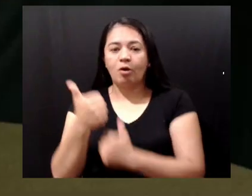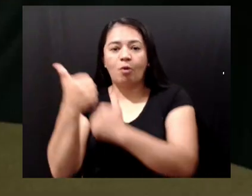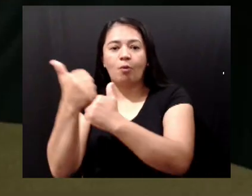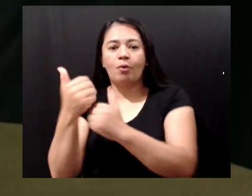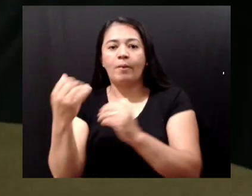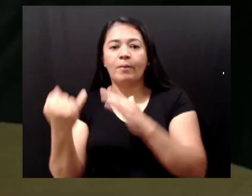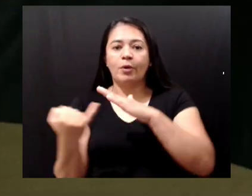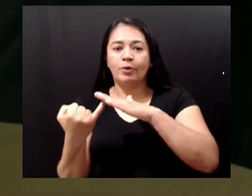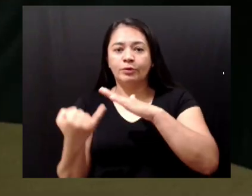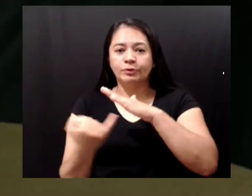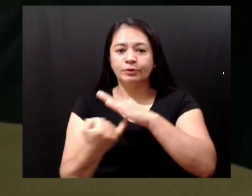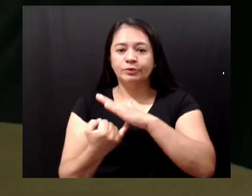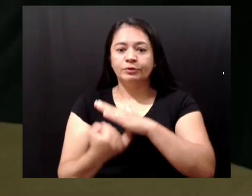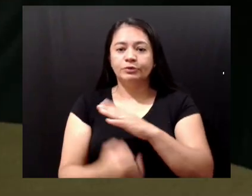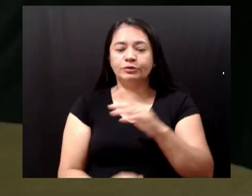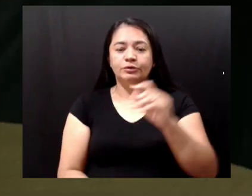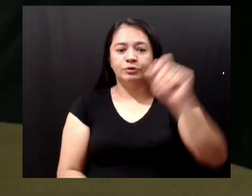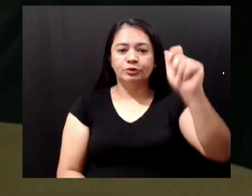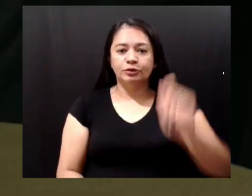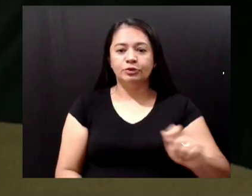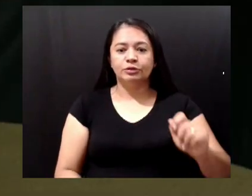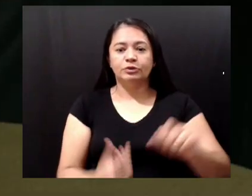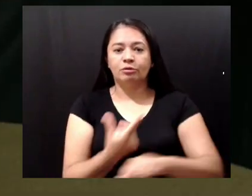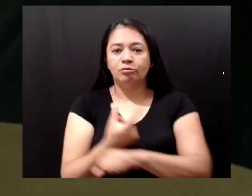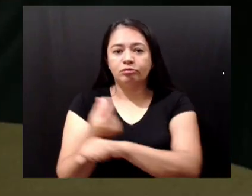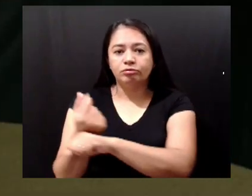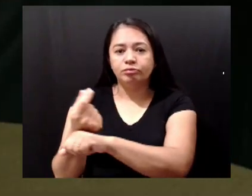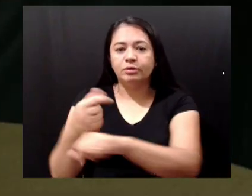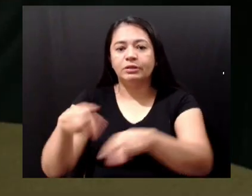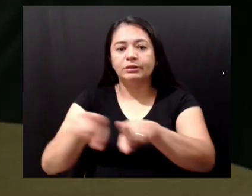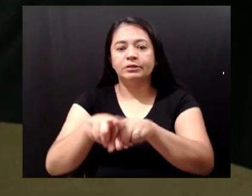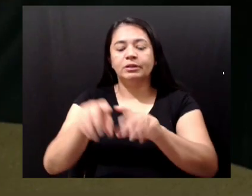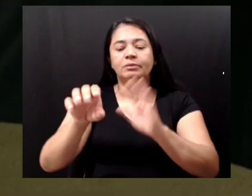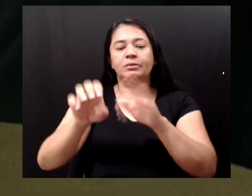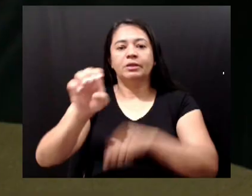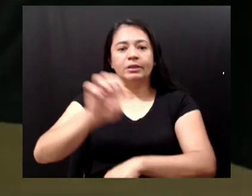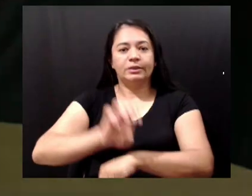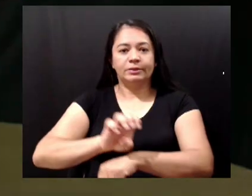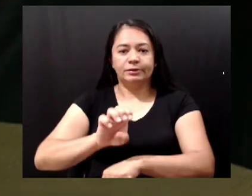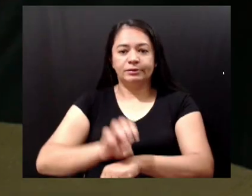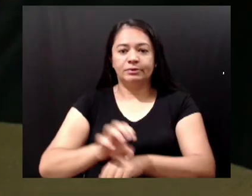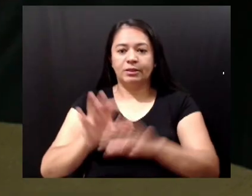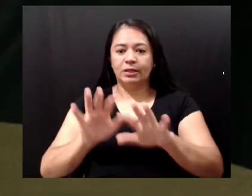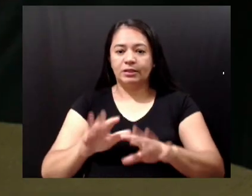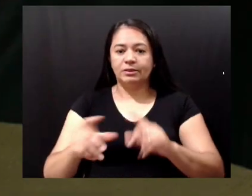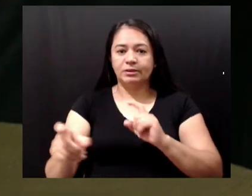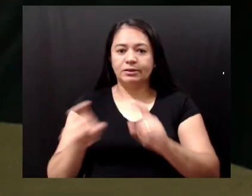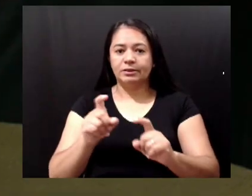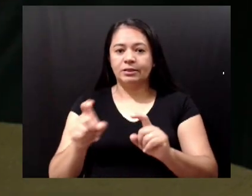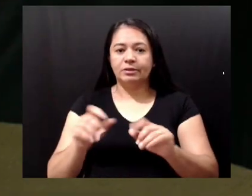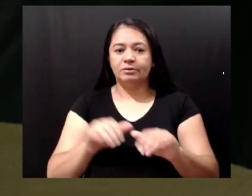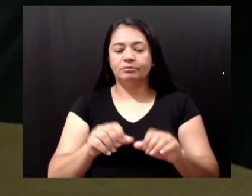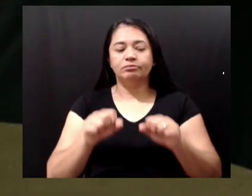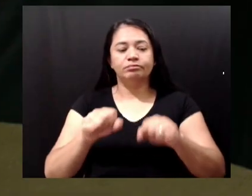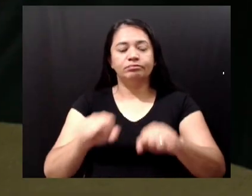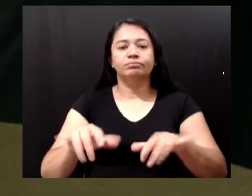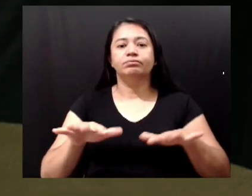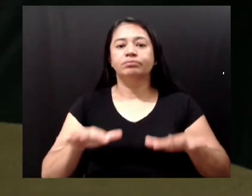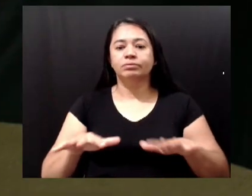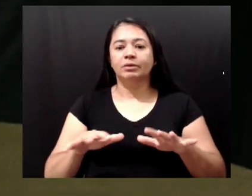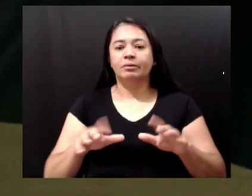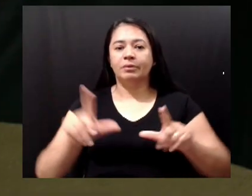de auditores fiscais, municipais e estaduais. Essa reunião será transmitida pela TV Câmara Campinas e